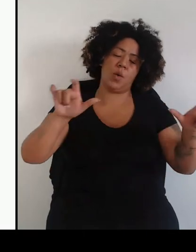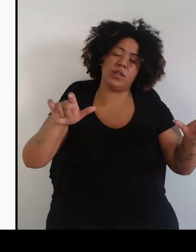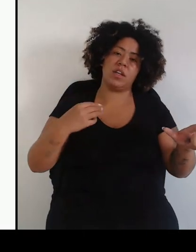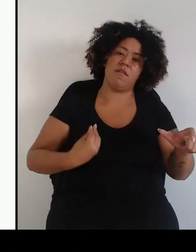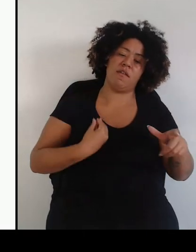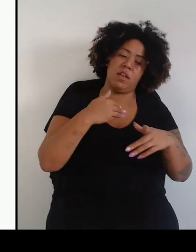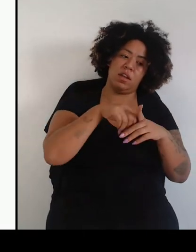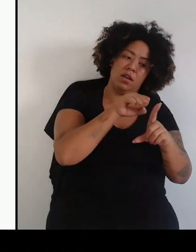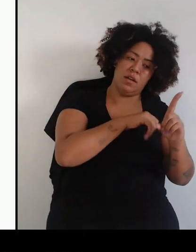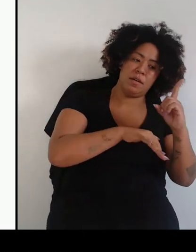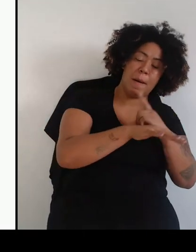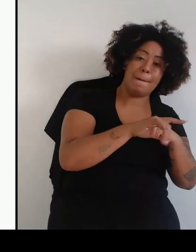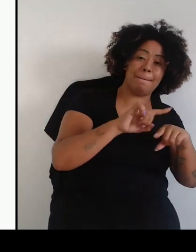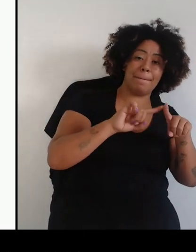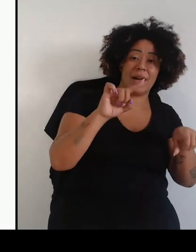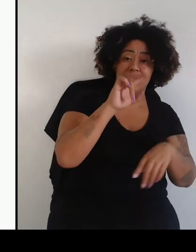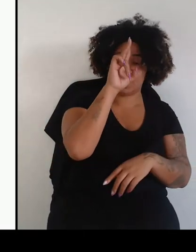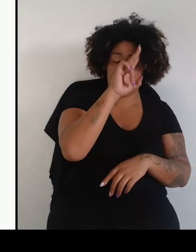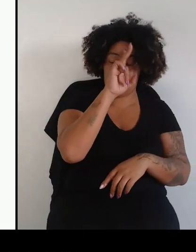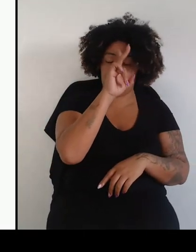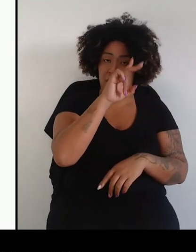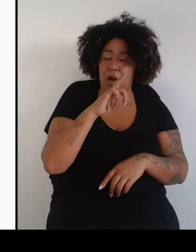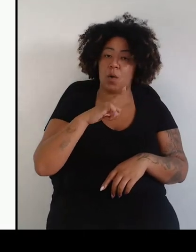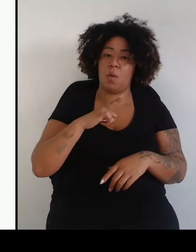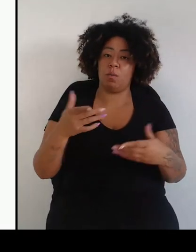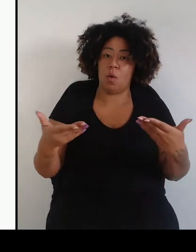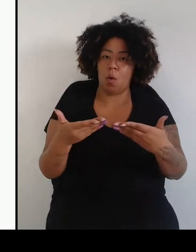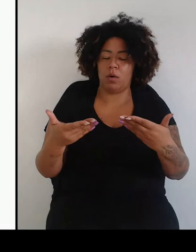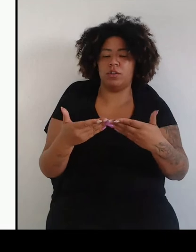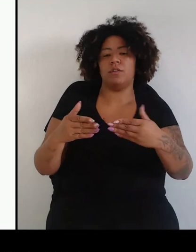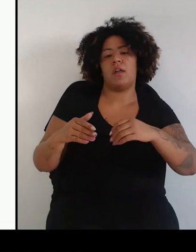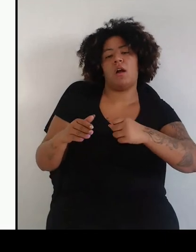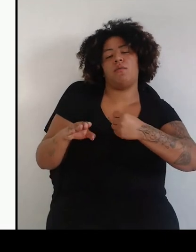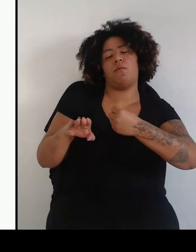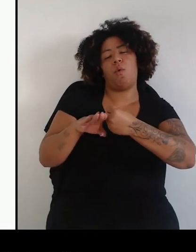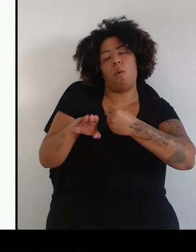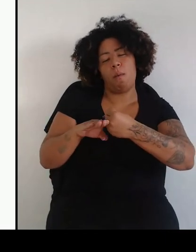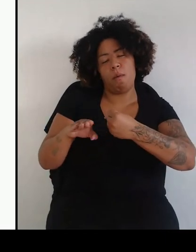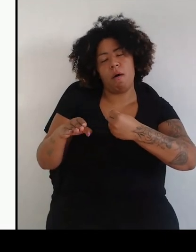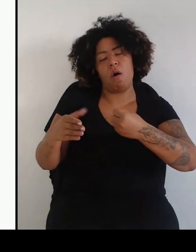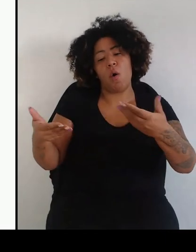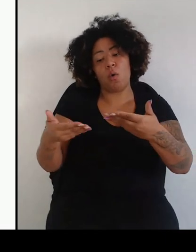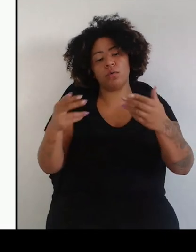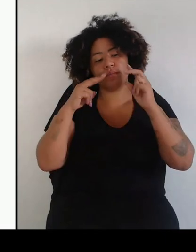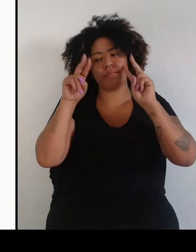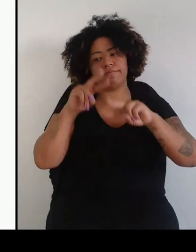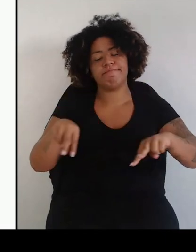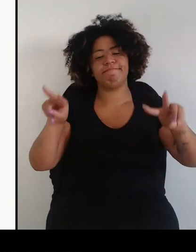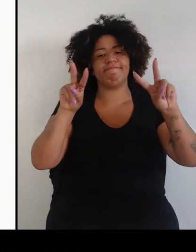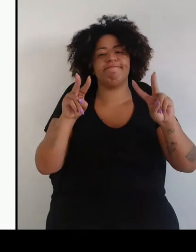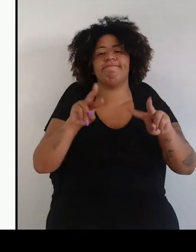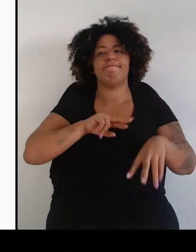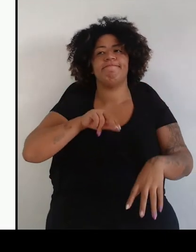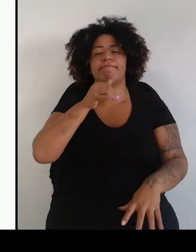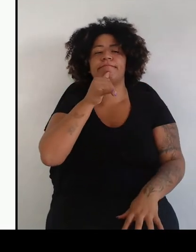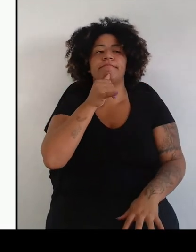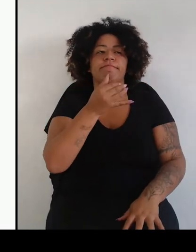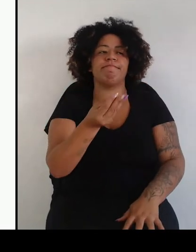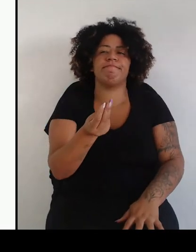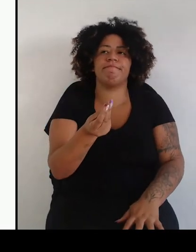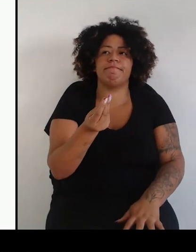uma leitura diferente de bacon pode ser feita olhando para ambiguidade não do ponto de vista